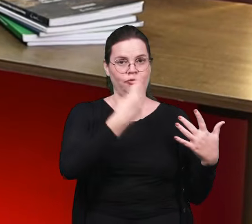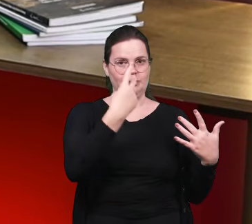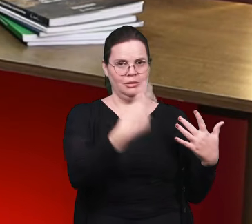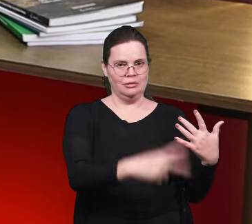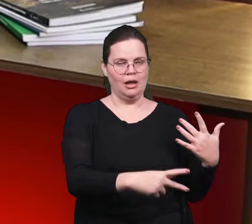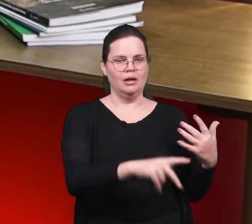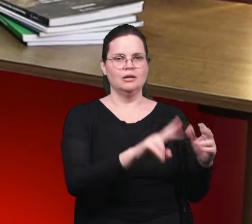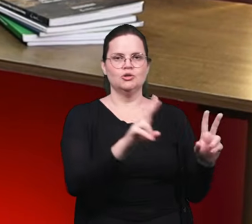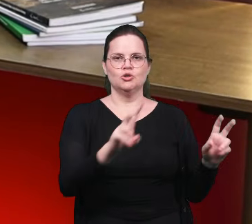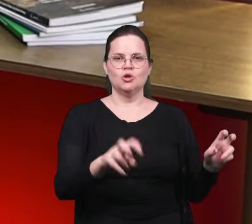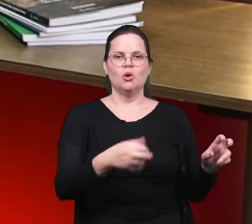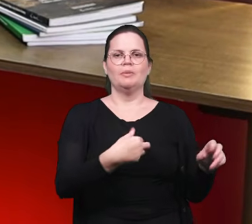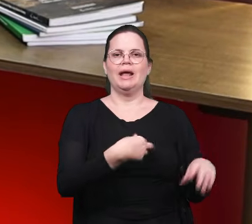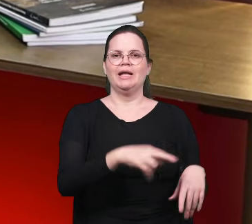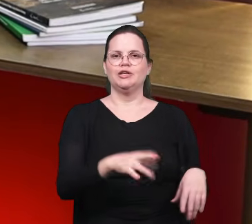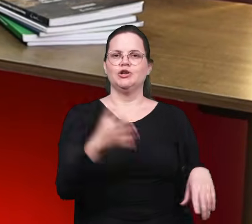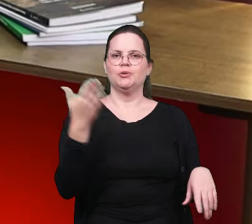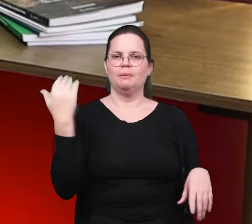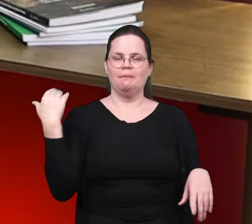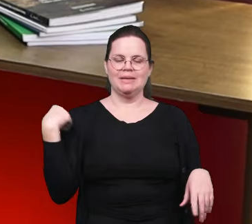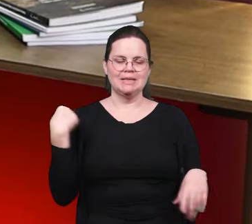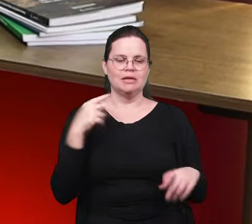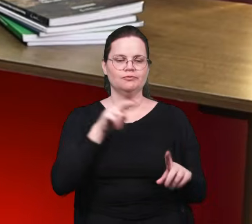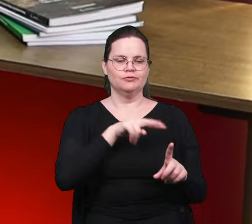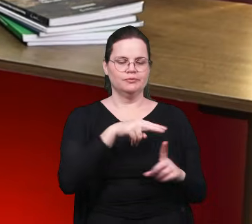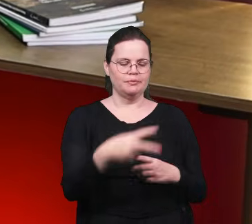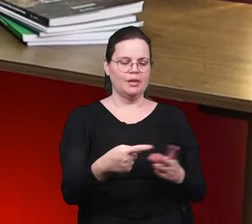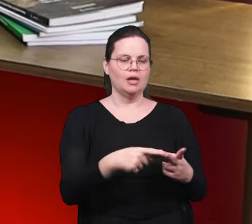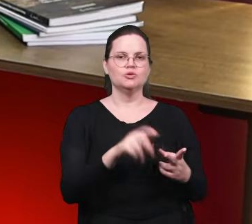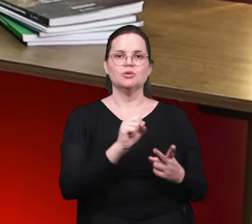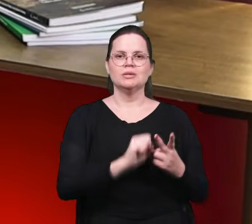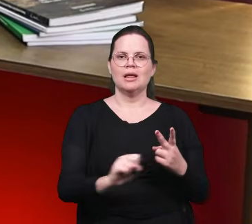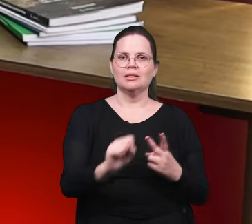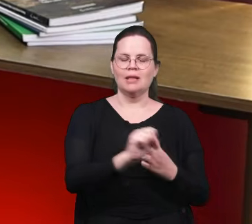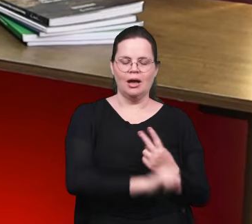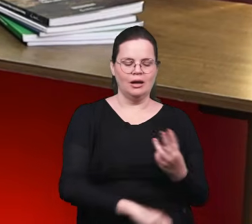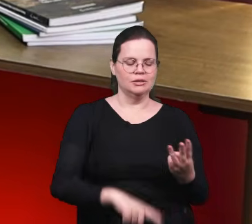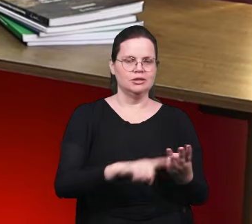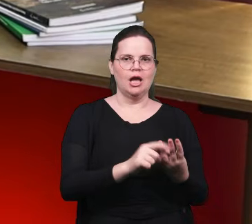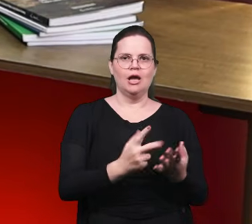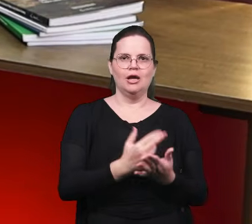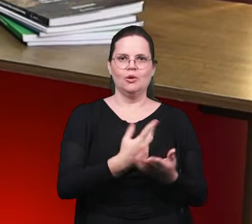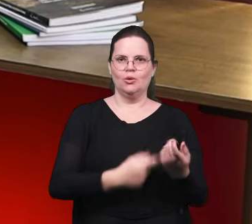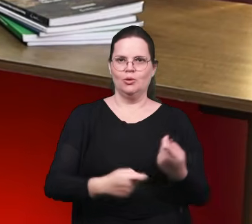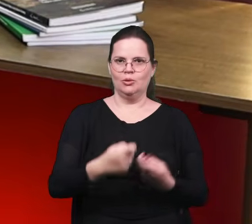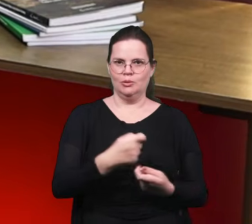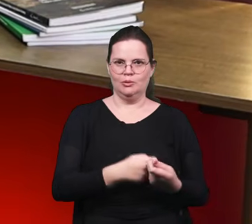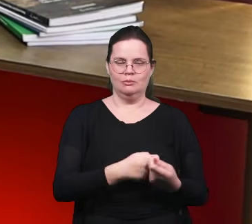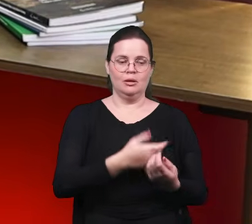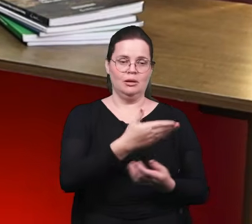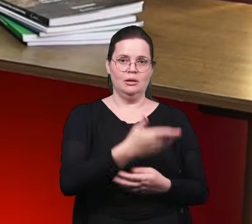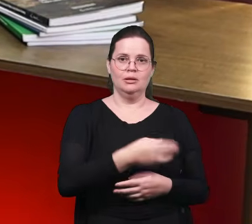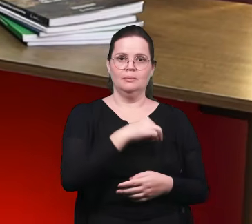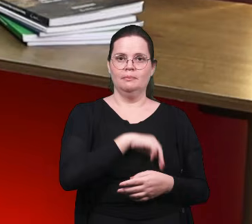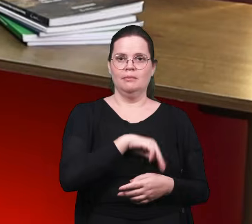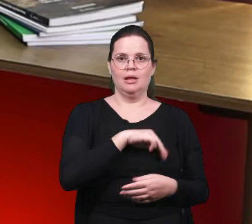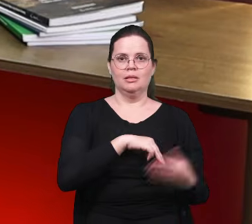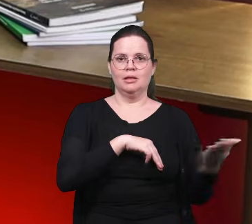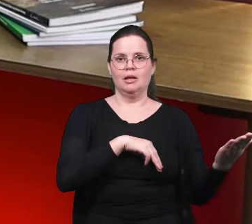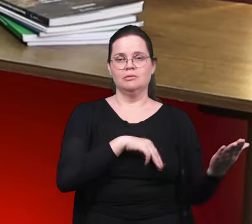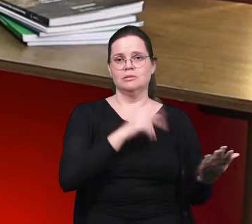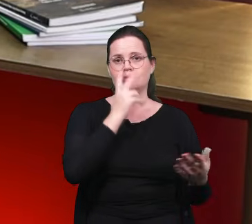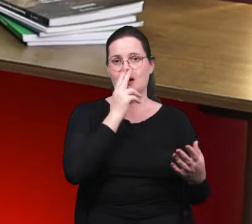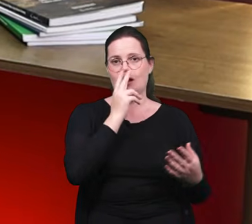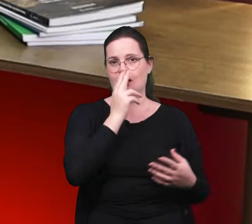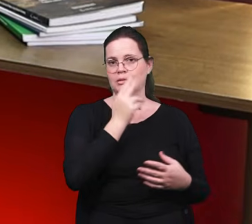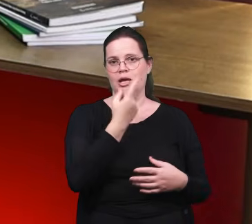da religião daquela época, do ponto de vista social, do ponto de vista econômico, Mateus teria que ser o último a ser